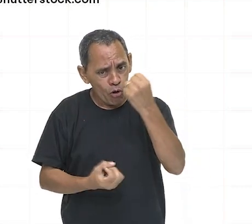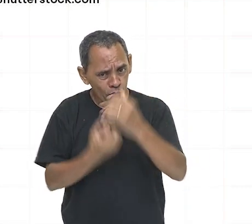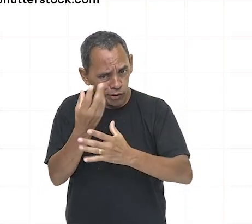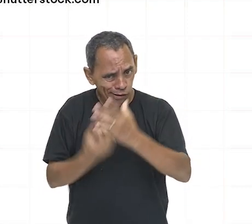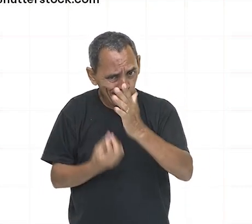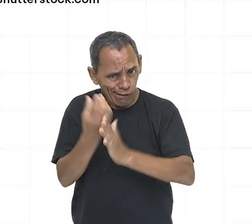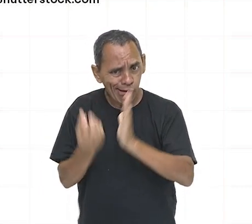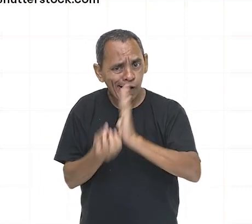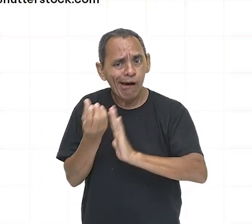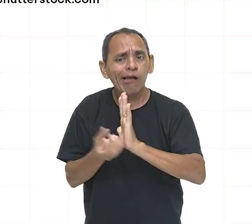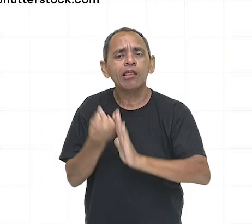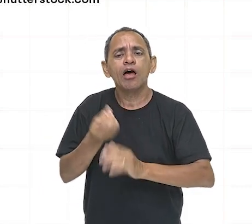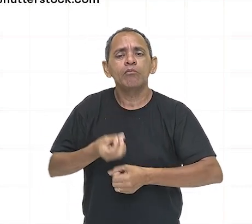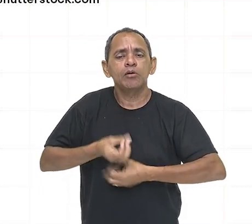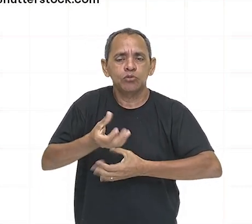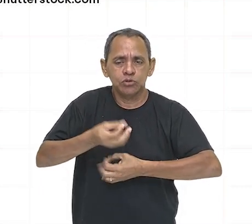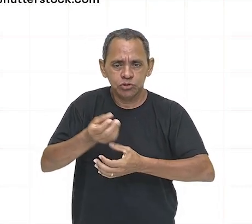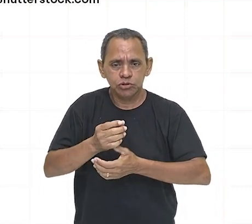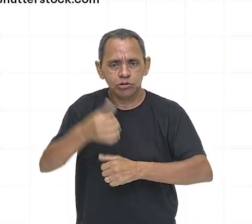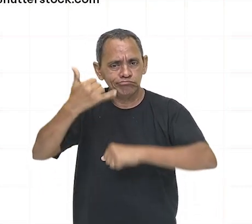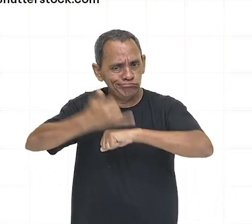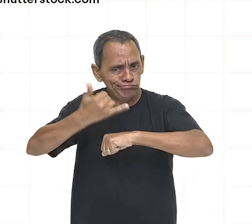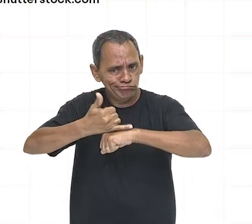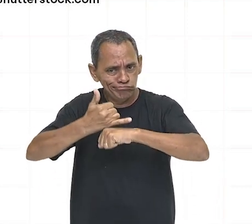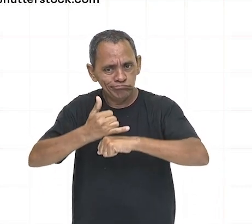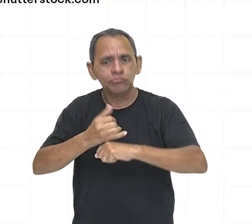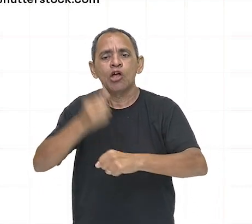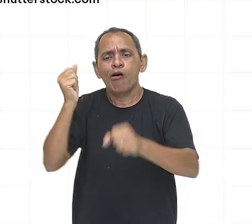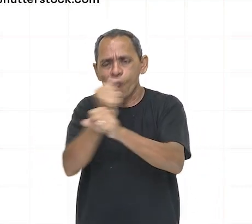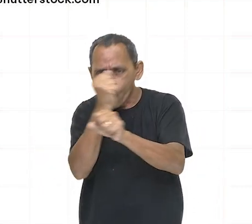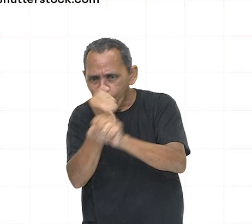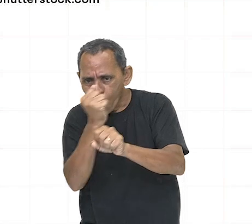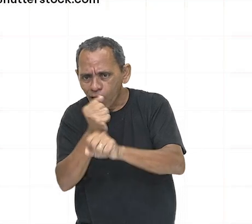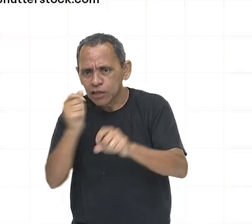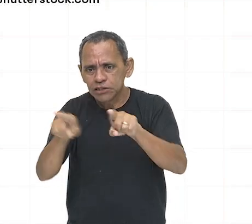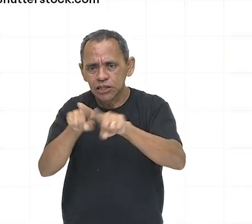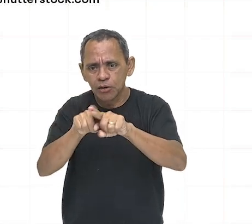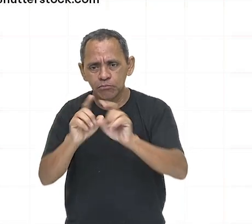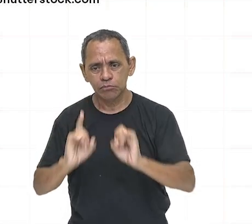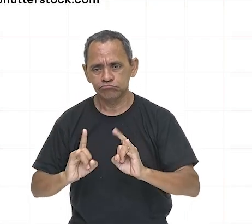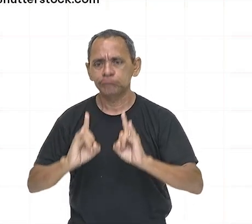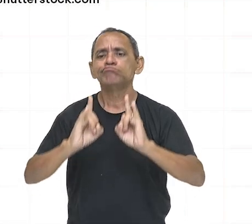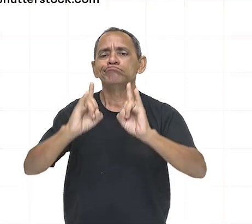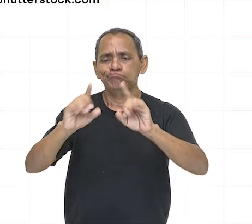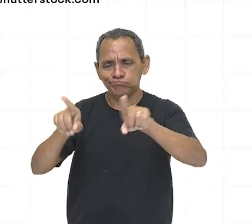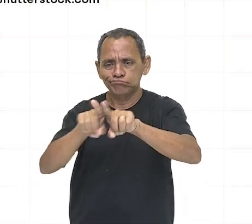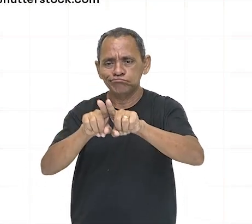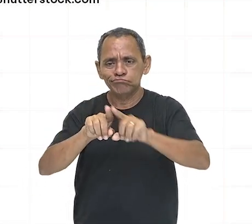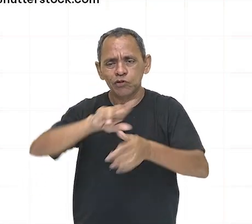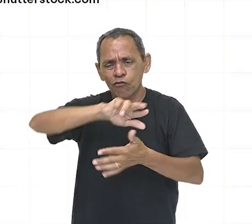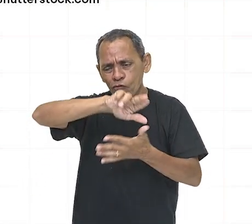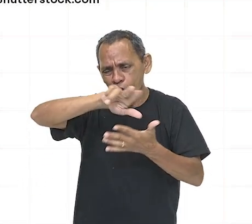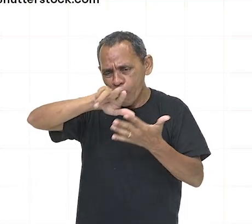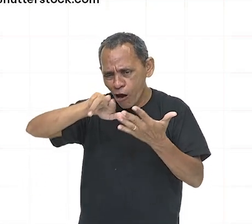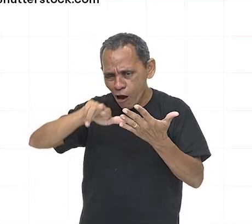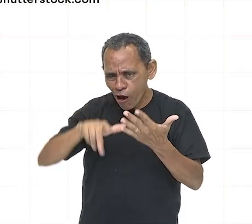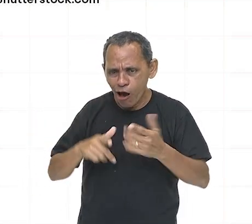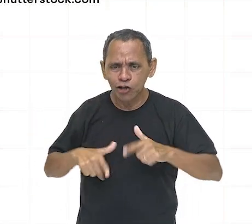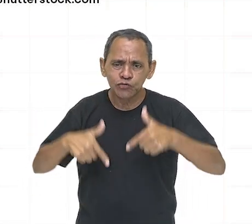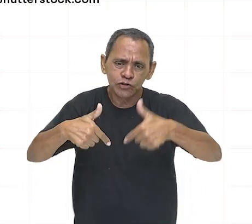produção de aço, construção de edifícios, né? E uma série de outras atividades que são